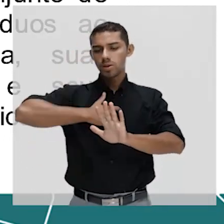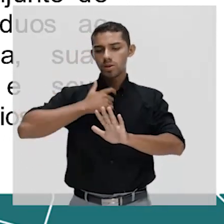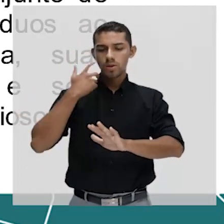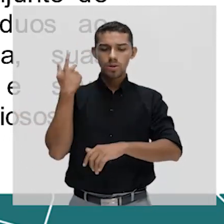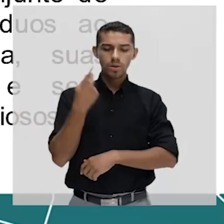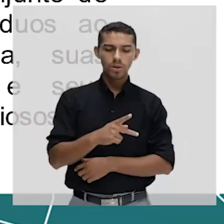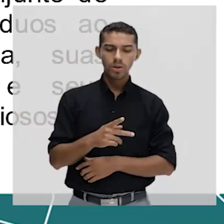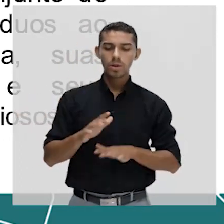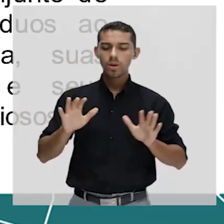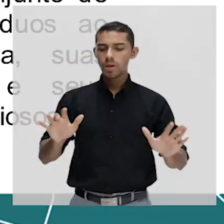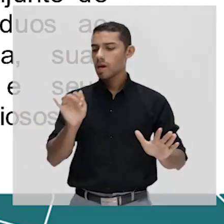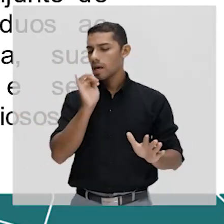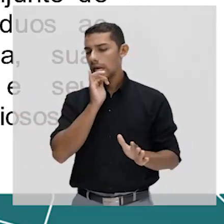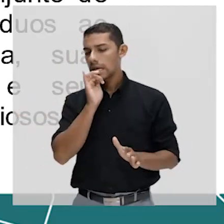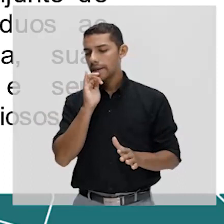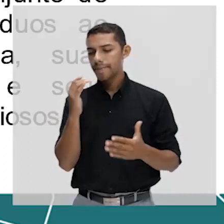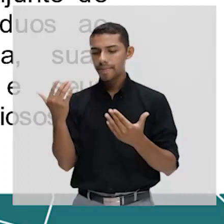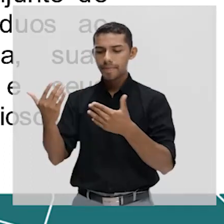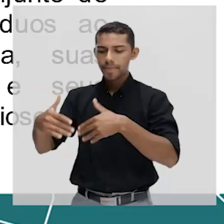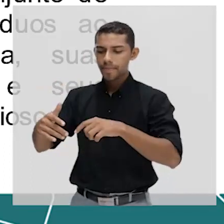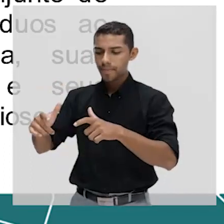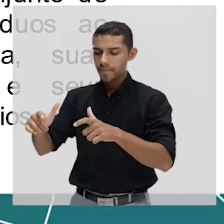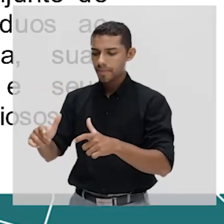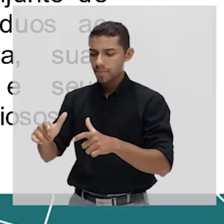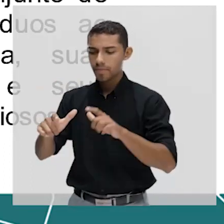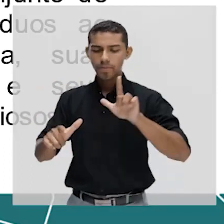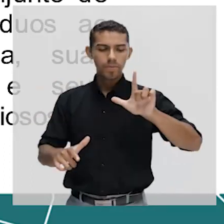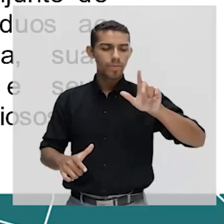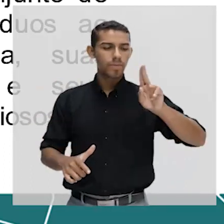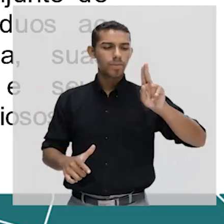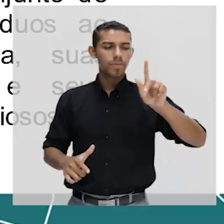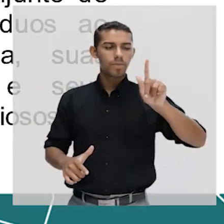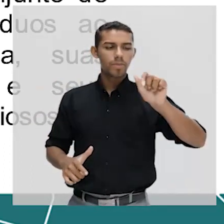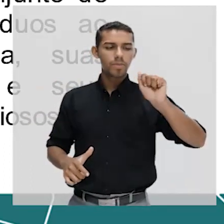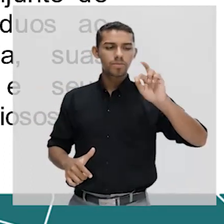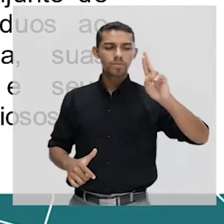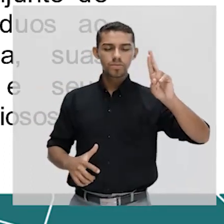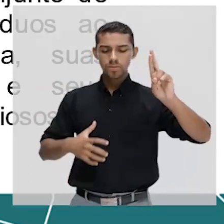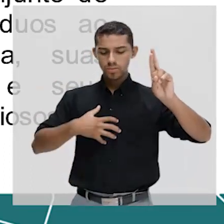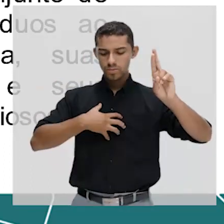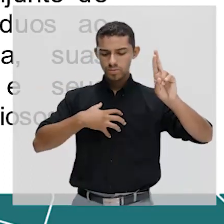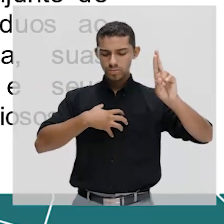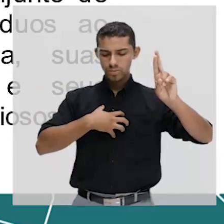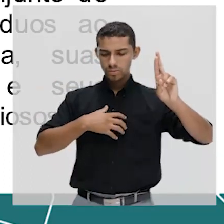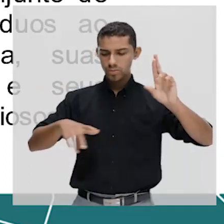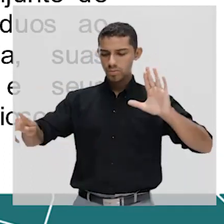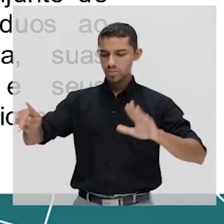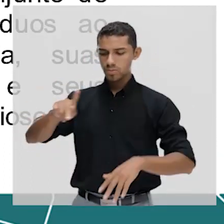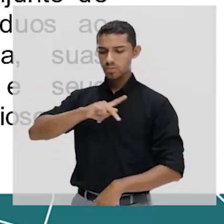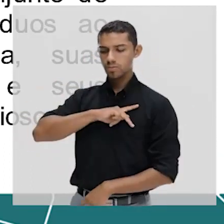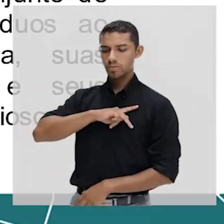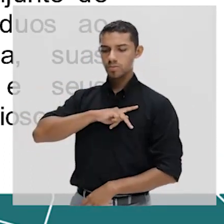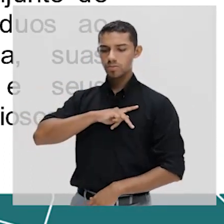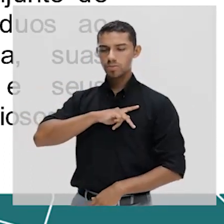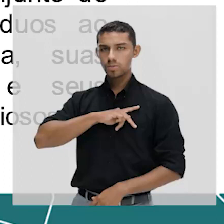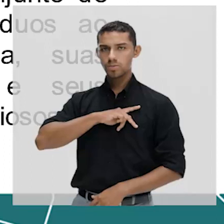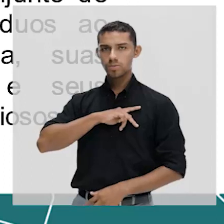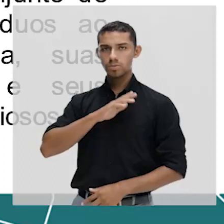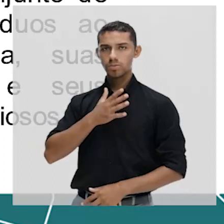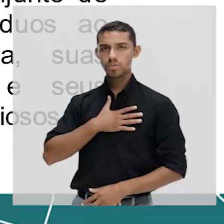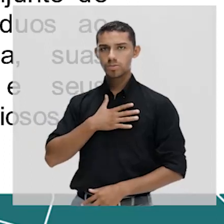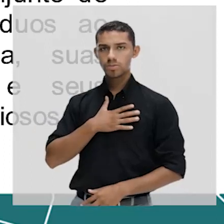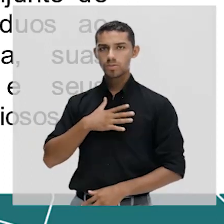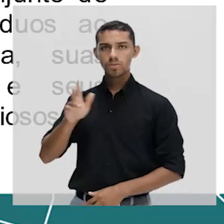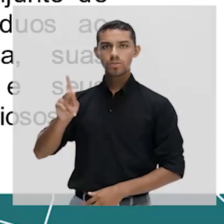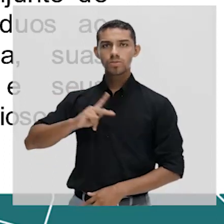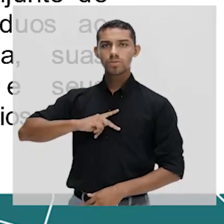quando tu pegar em prova, que é o conceito de lugar, tu bota do lado, sentimento de pertencimento. Tá? Lembra que eu falei do conceito